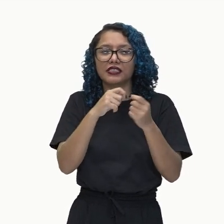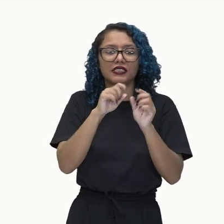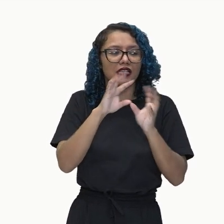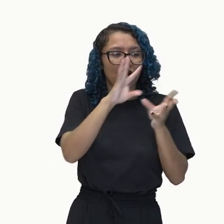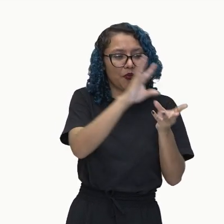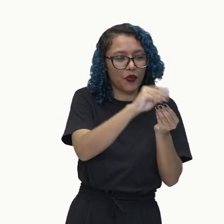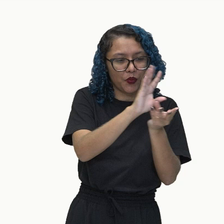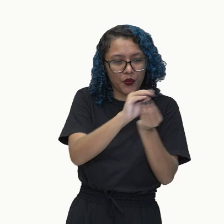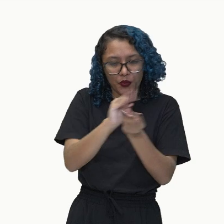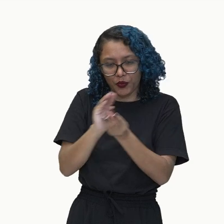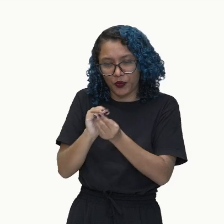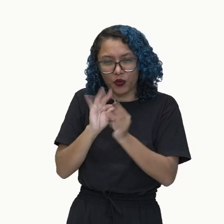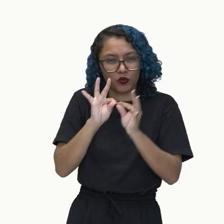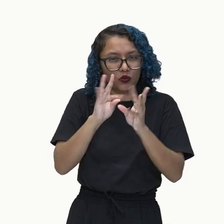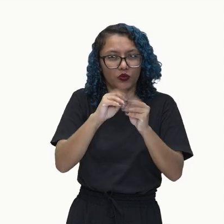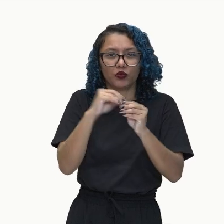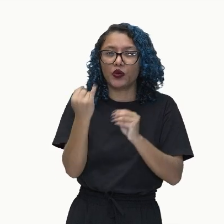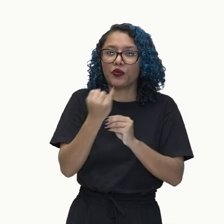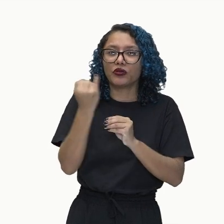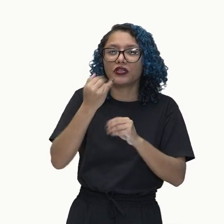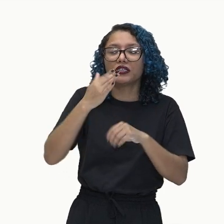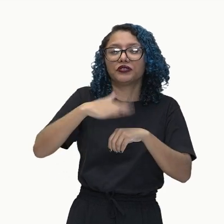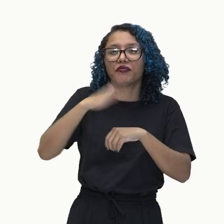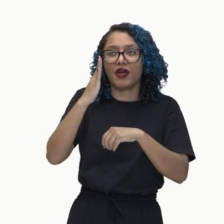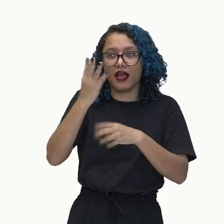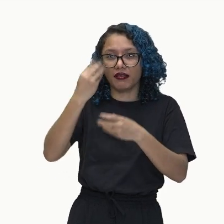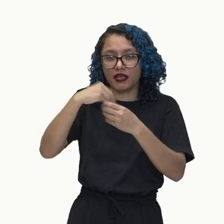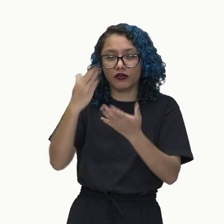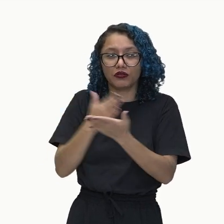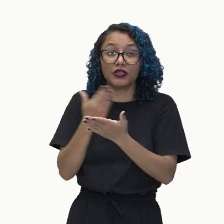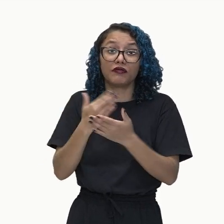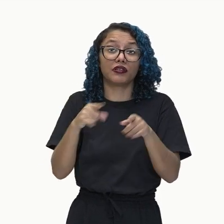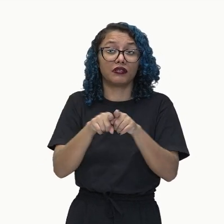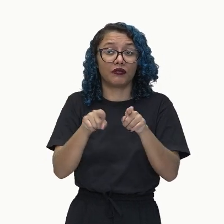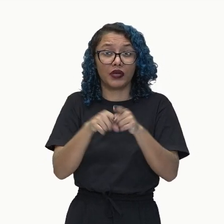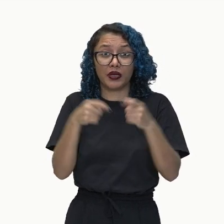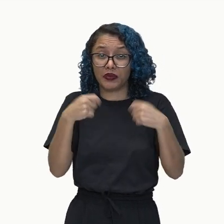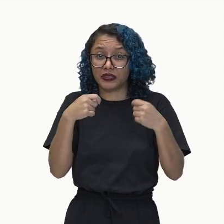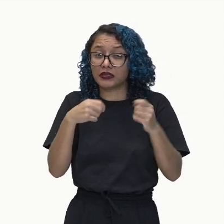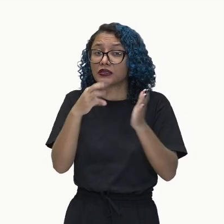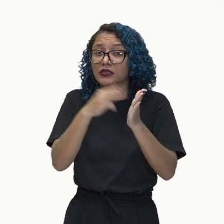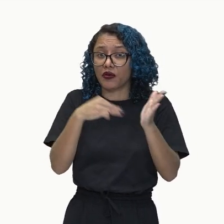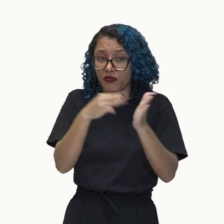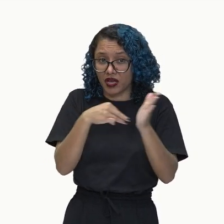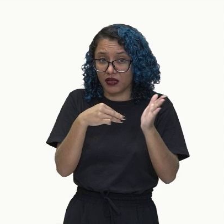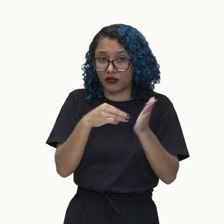considera mais importantes. Também precisa da utilização de um método. É importante que nas resenhas